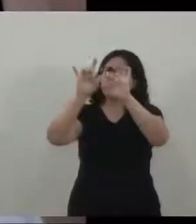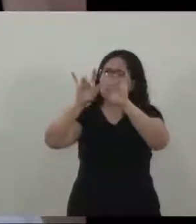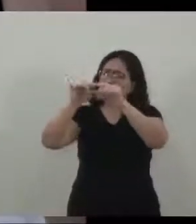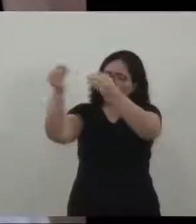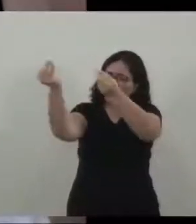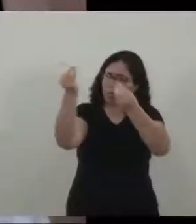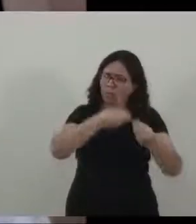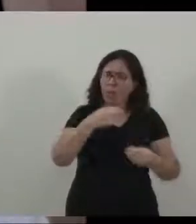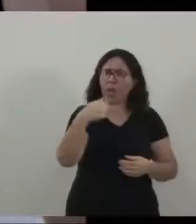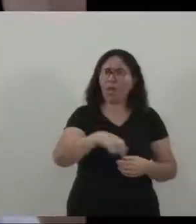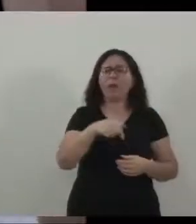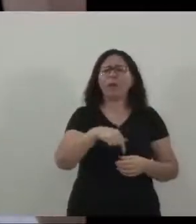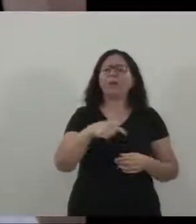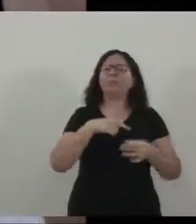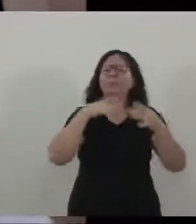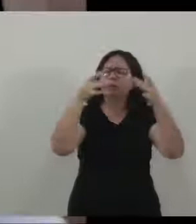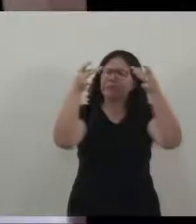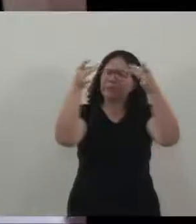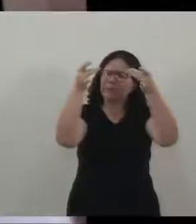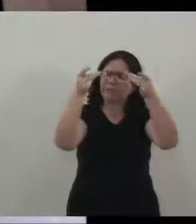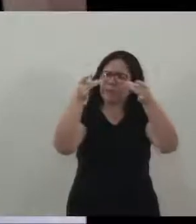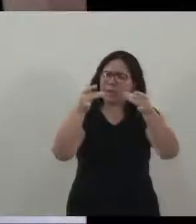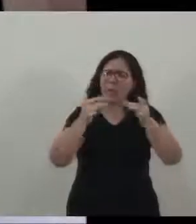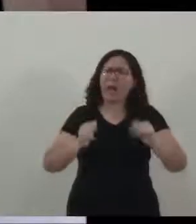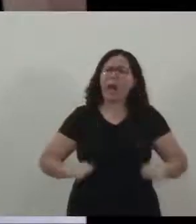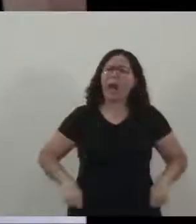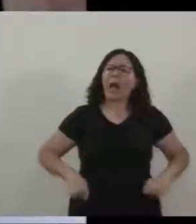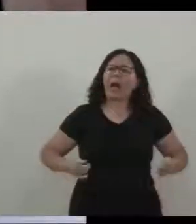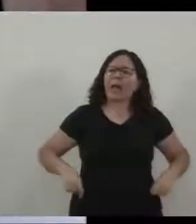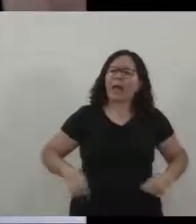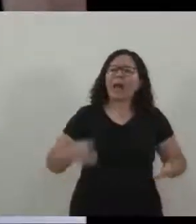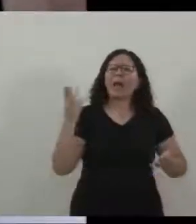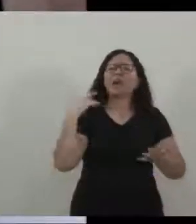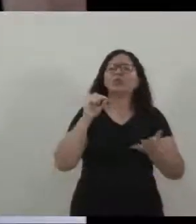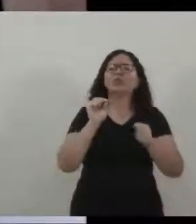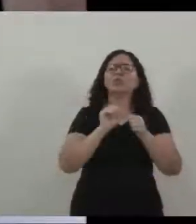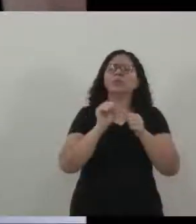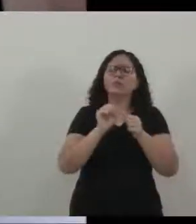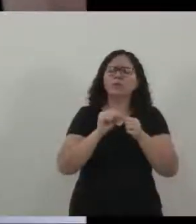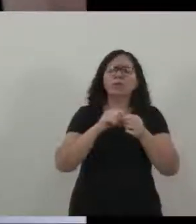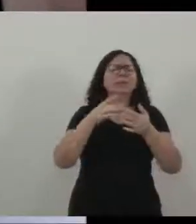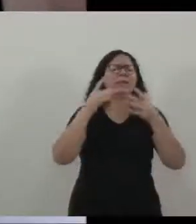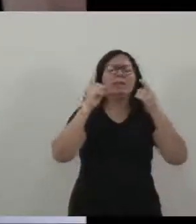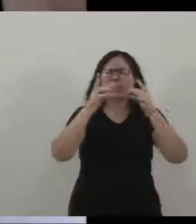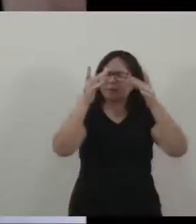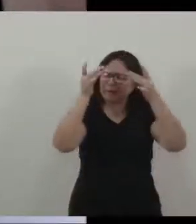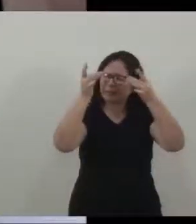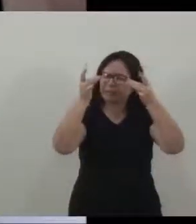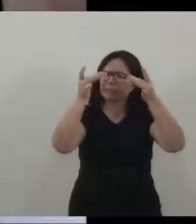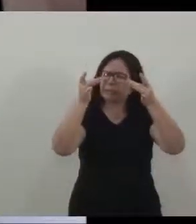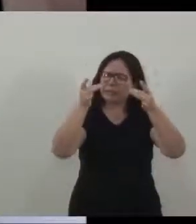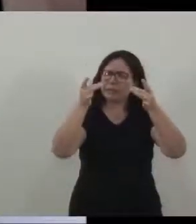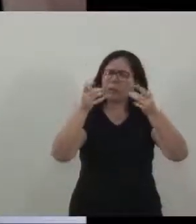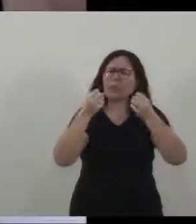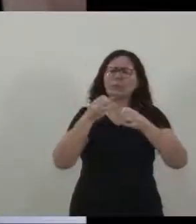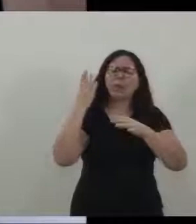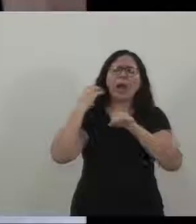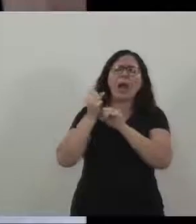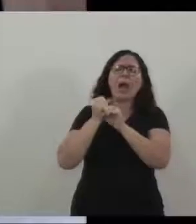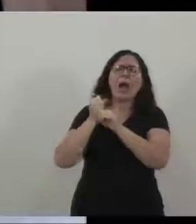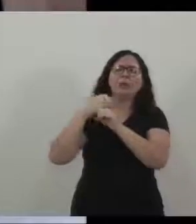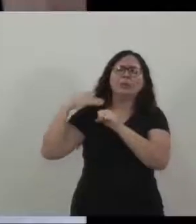os vereadores, um detalhamento de todos os gastos e de todas as receitas da festa da uva dos últimos